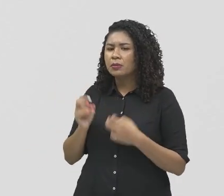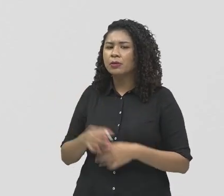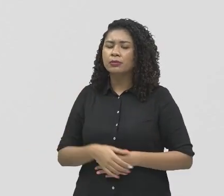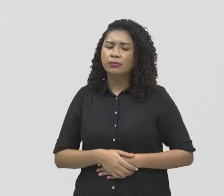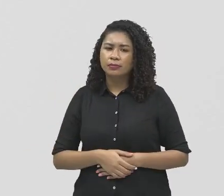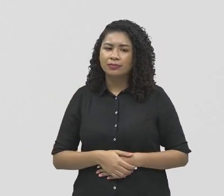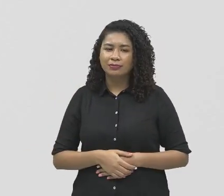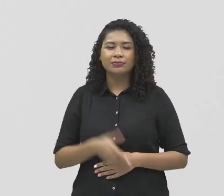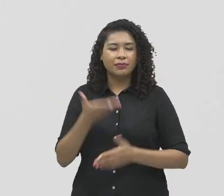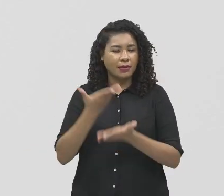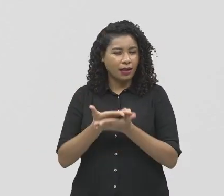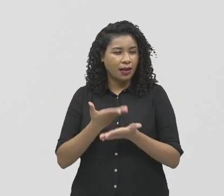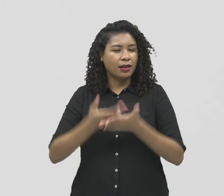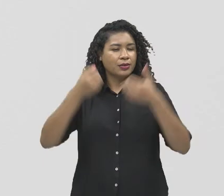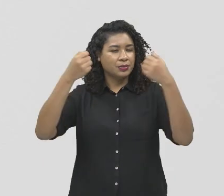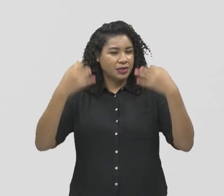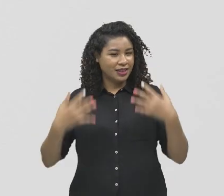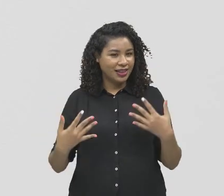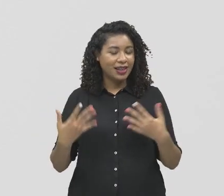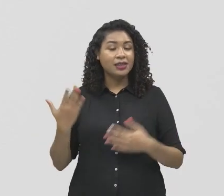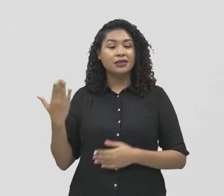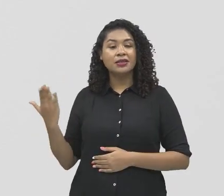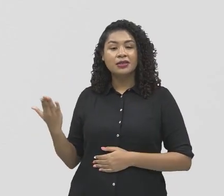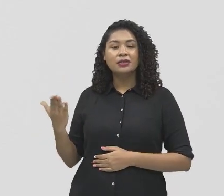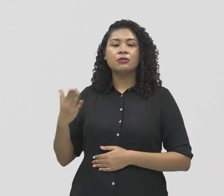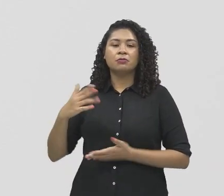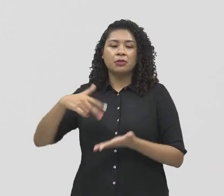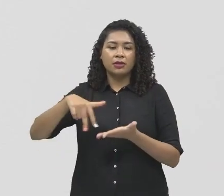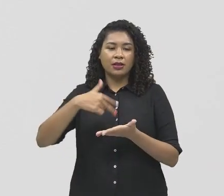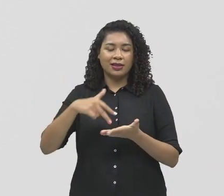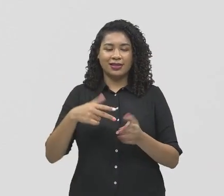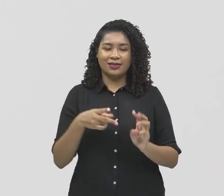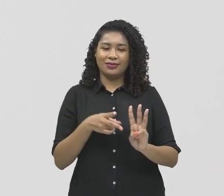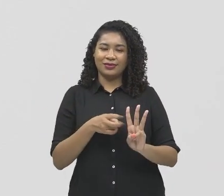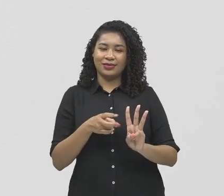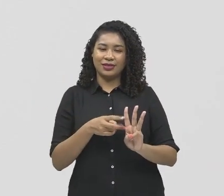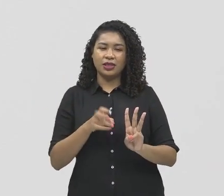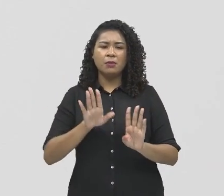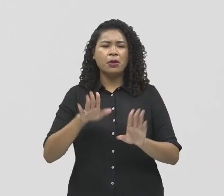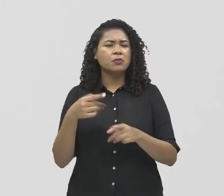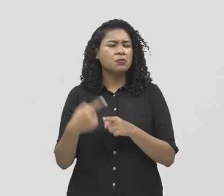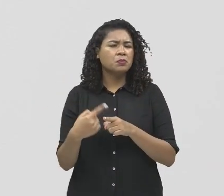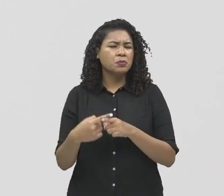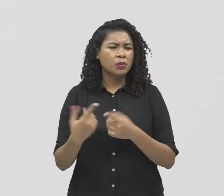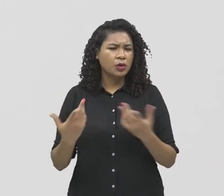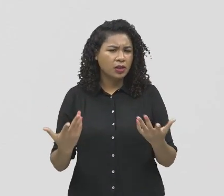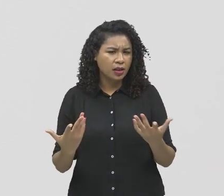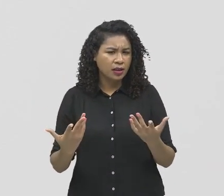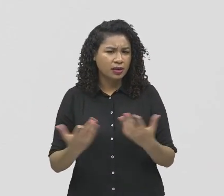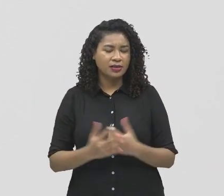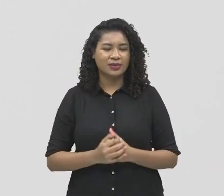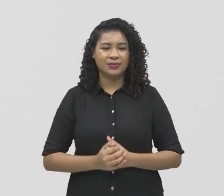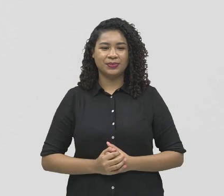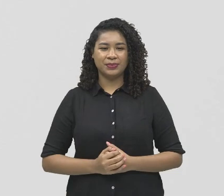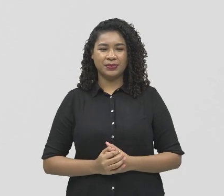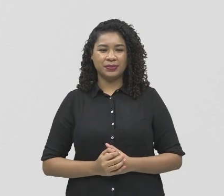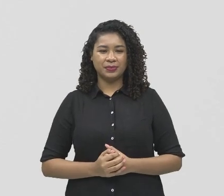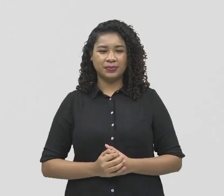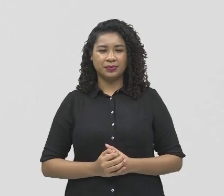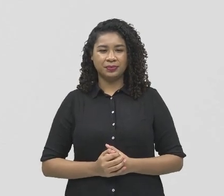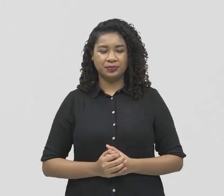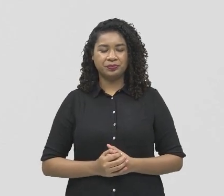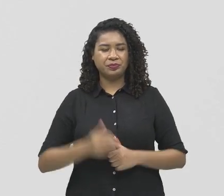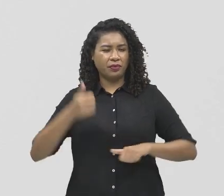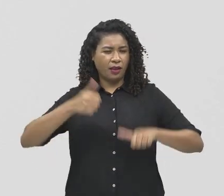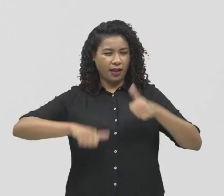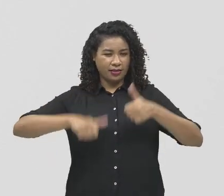abordado na aula, isso aí é uma dança indígena. Mas por que uma dança indígena? Porque ao